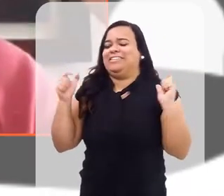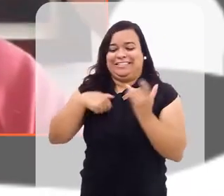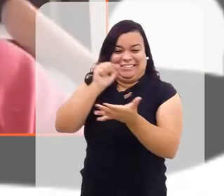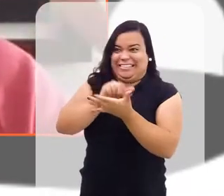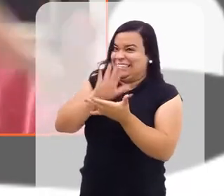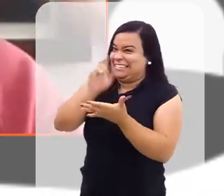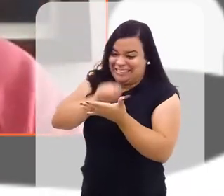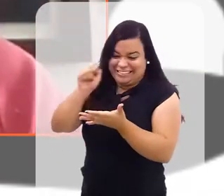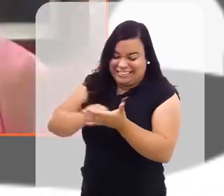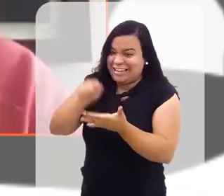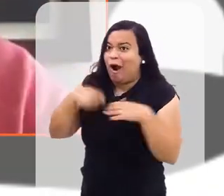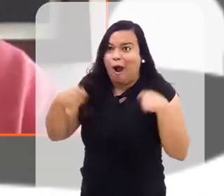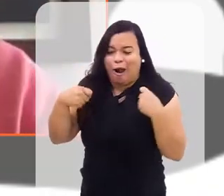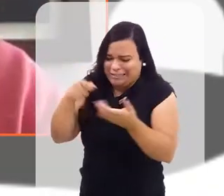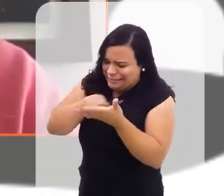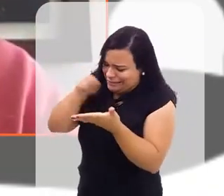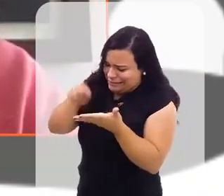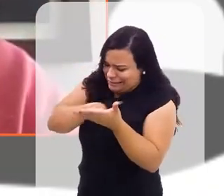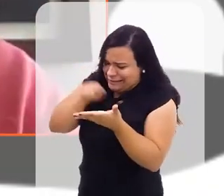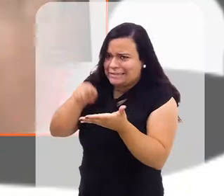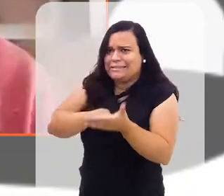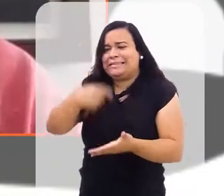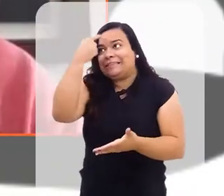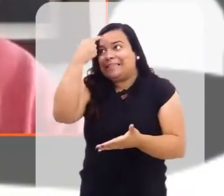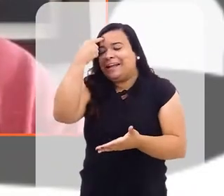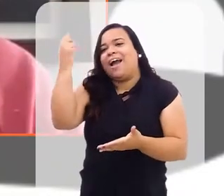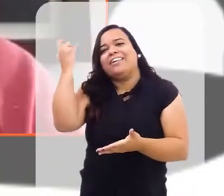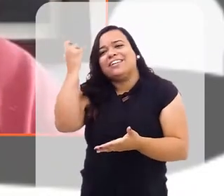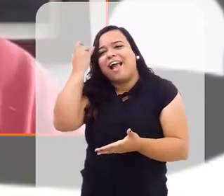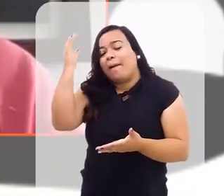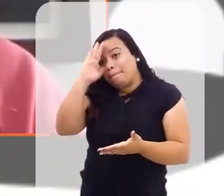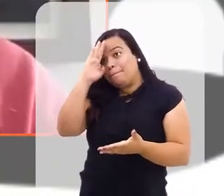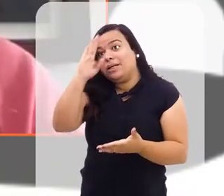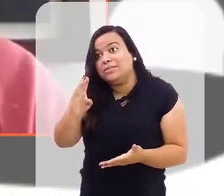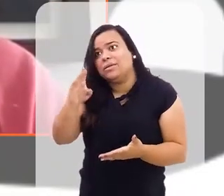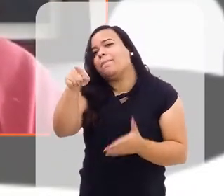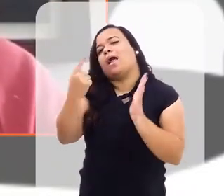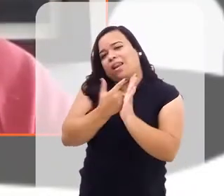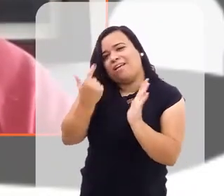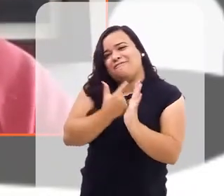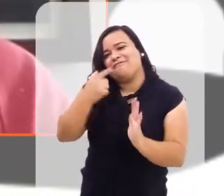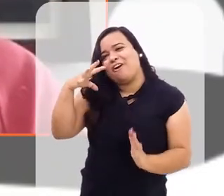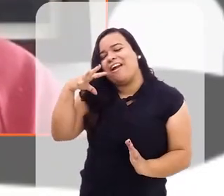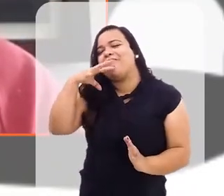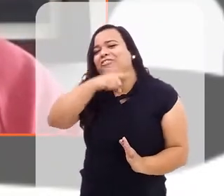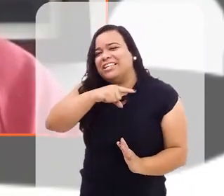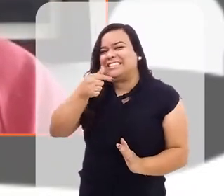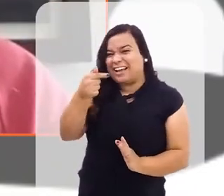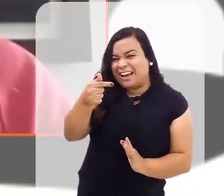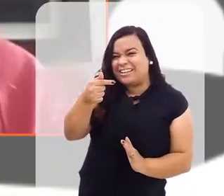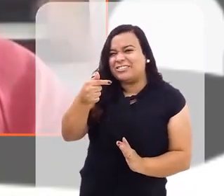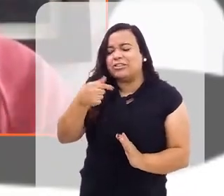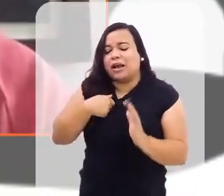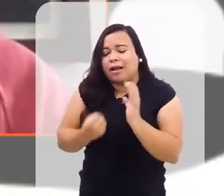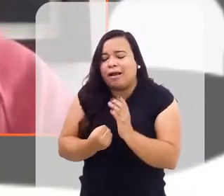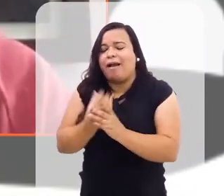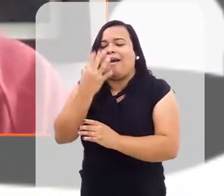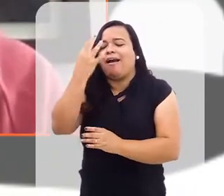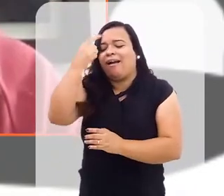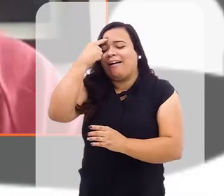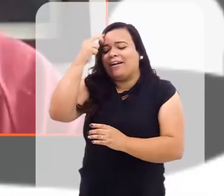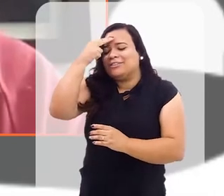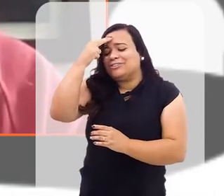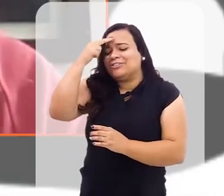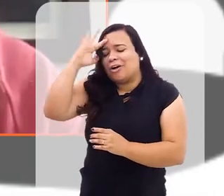tenho que anotar correndo. E a ideia principal do Evidência 7 surgiu num sonho. Eu não, nem